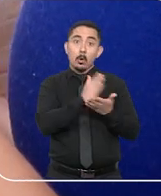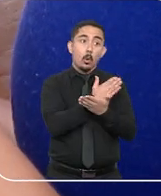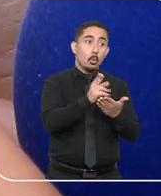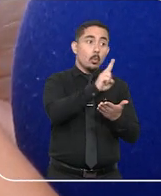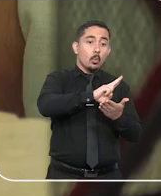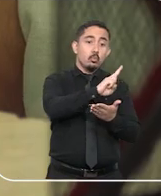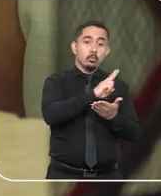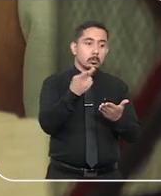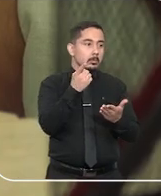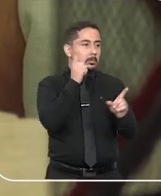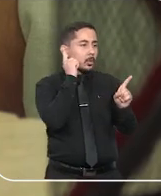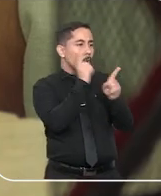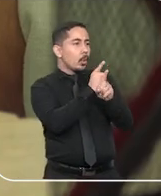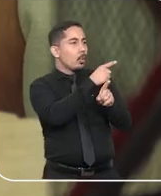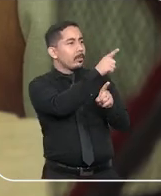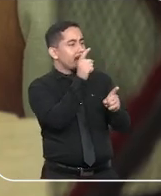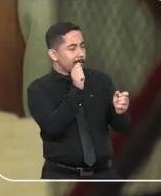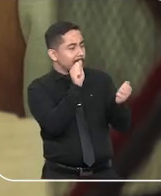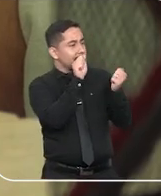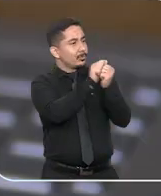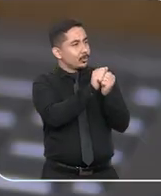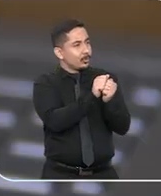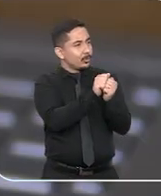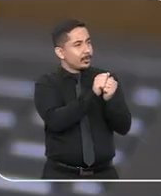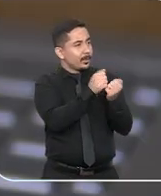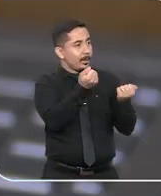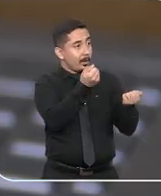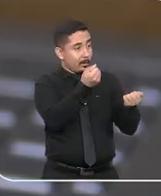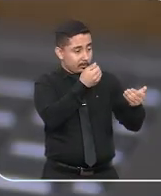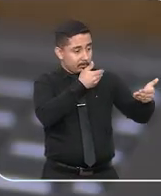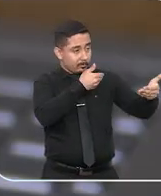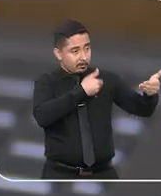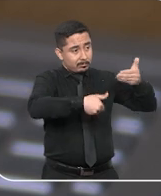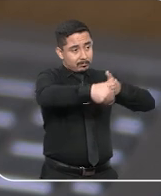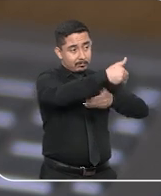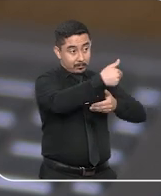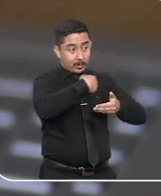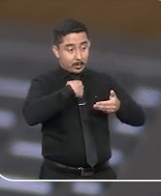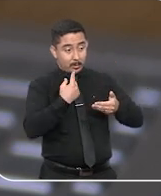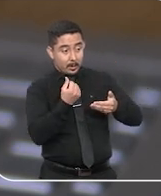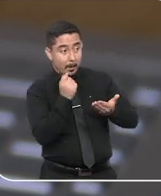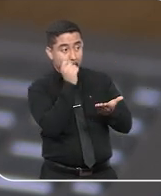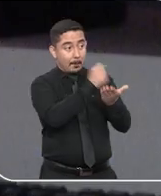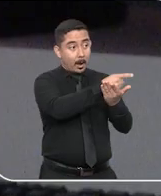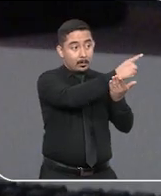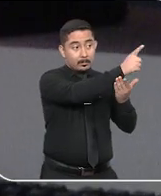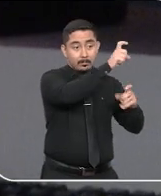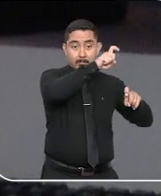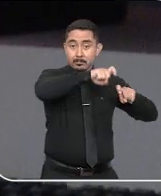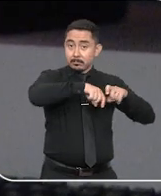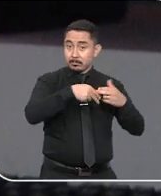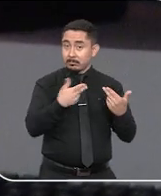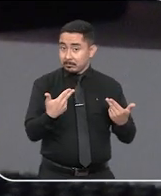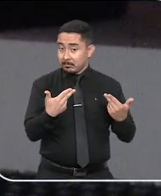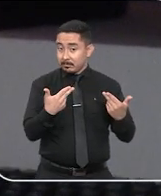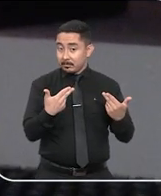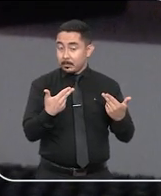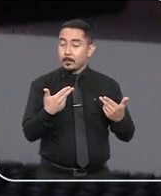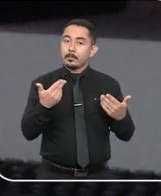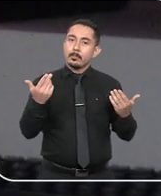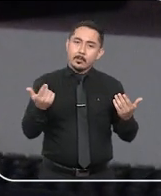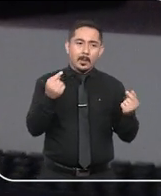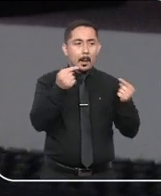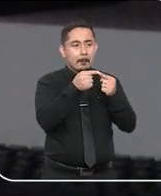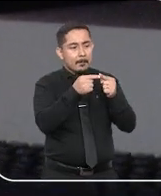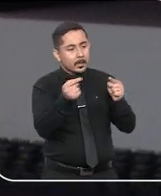por exemplo, que utiliza o mundo virtual para encontrar companhia em troca de benefícios econômicos. São páginas específicas